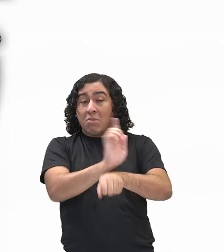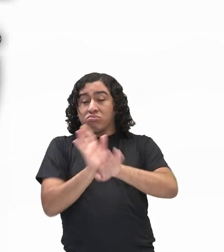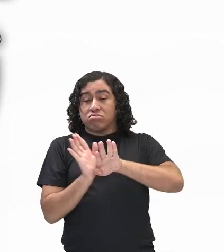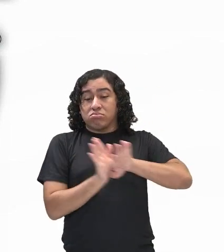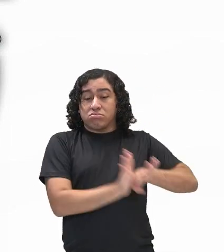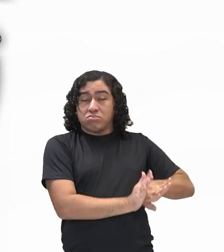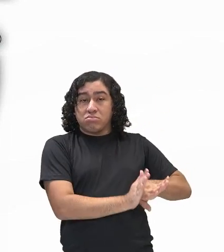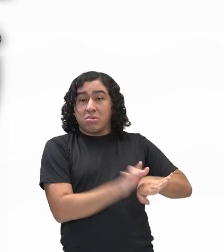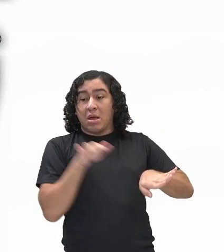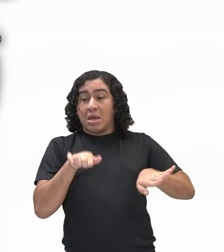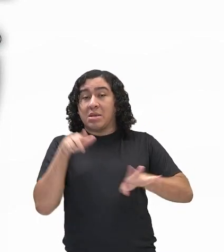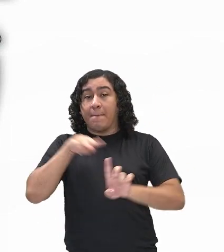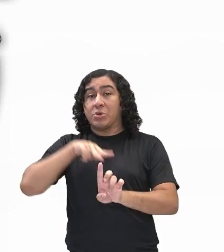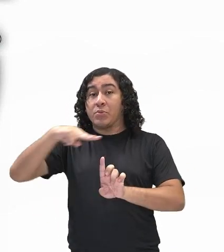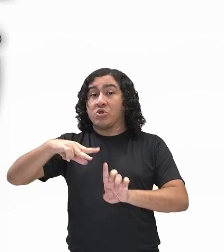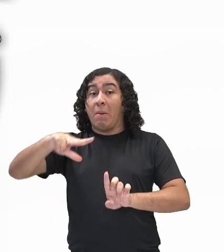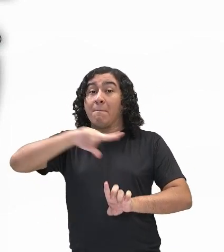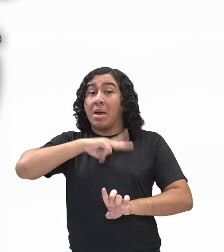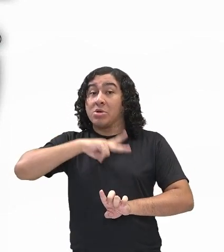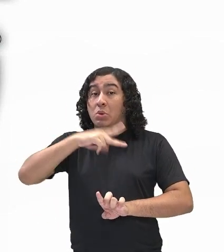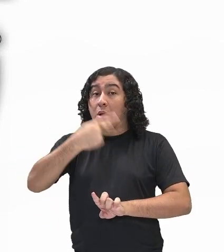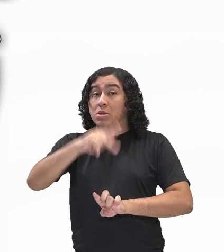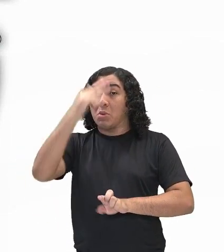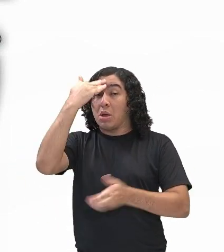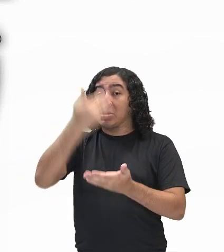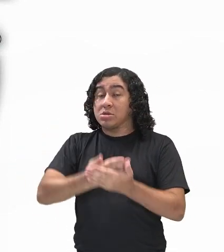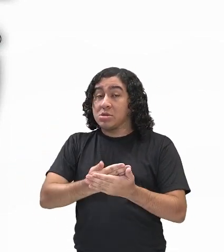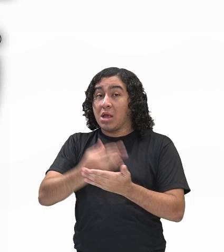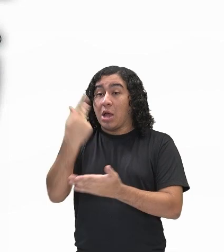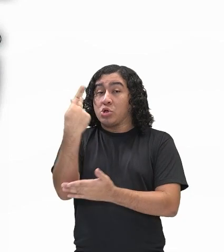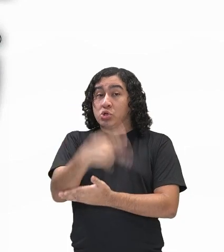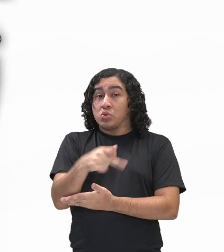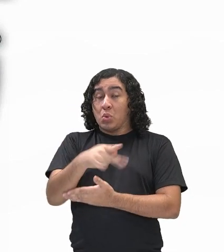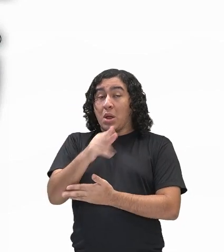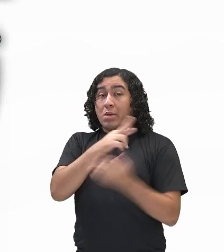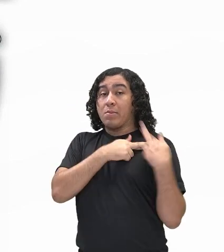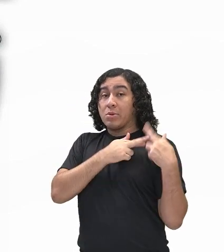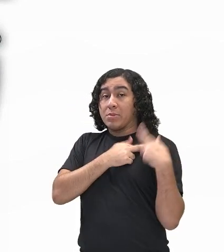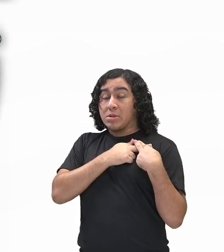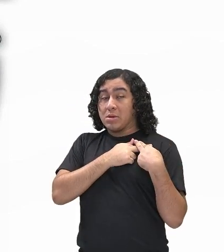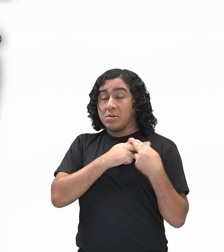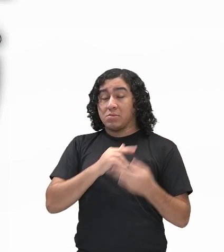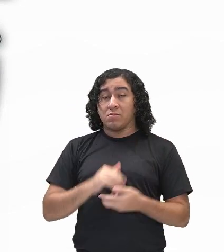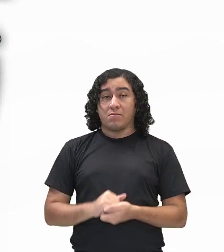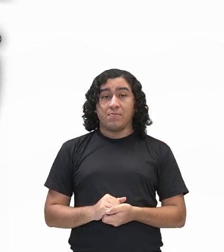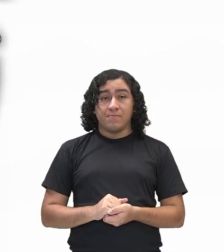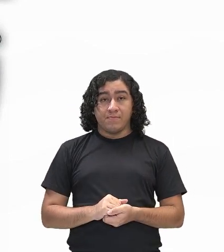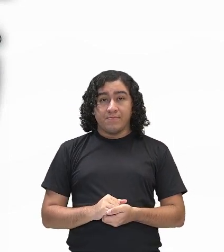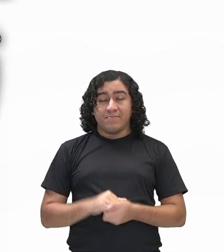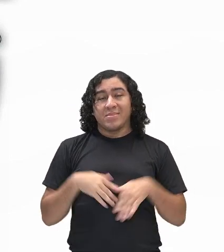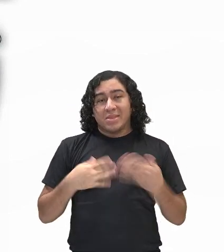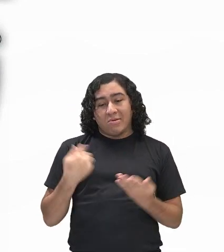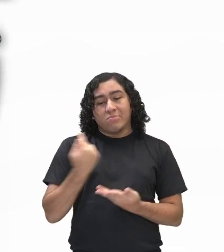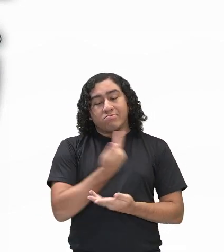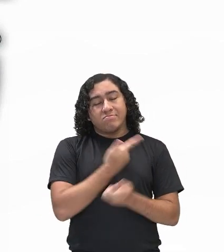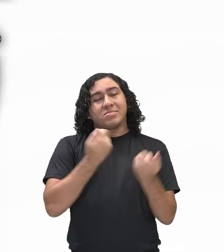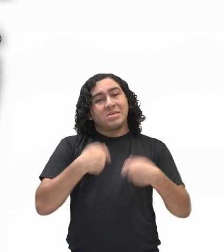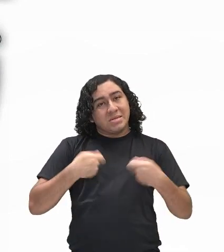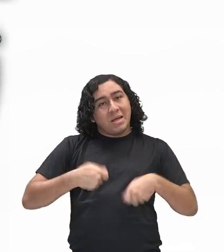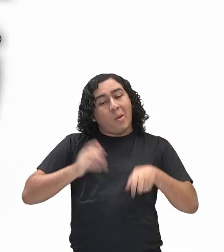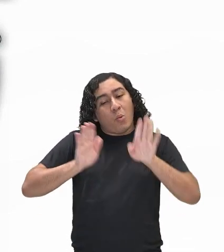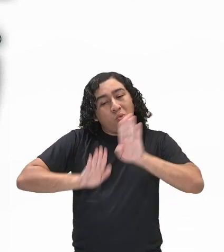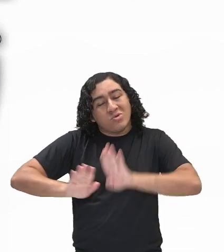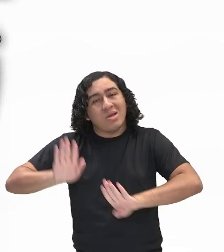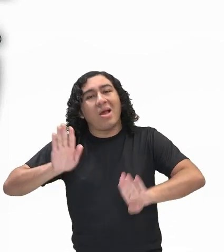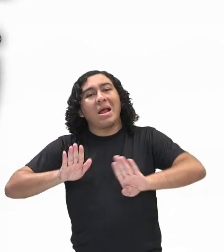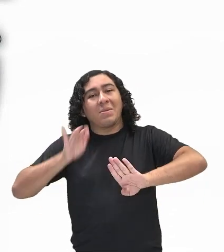é pessoal. É a sua crença, é o seu valor, é a sua experiência. E é aqui que nós temos que tomar cuidado para não fazer um